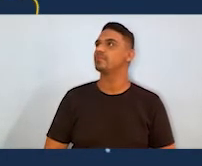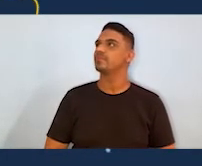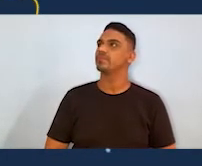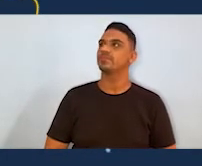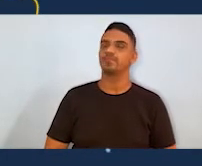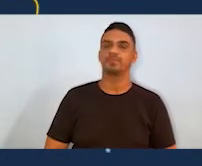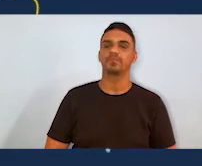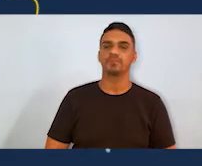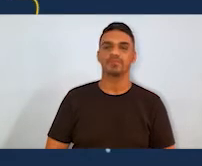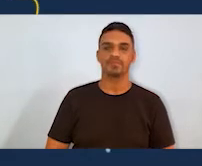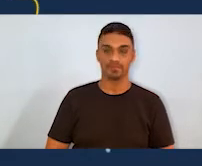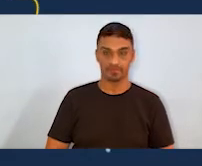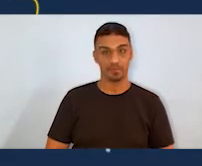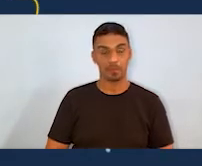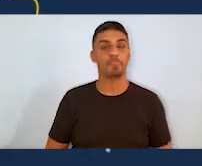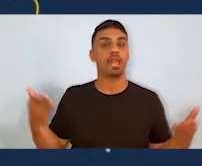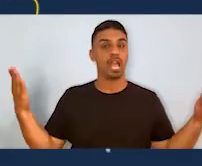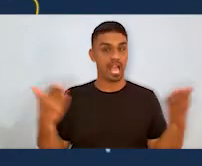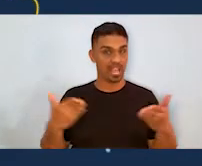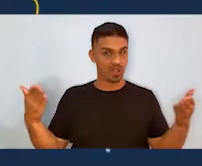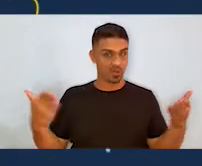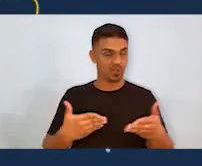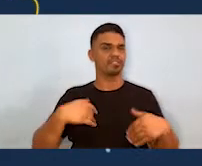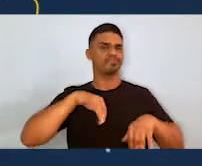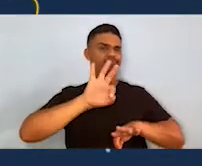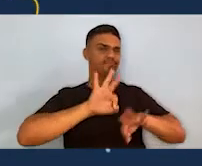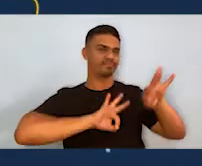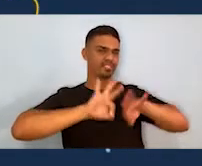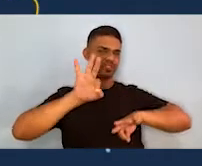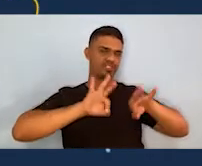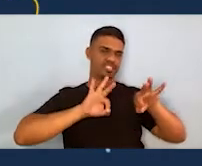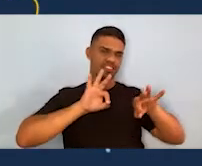Então assim, é uma situação. Então, agora a gente vai pegar aqui.